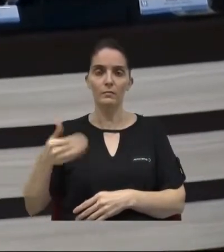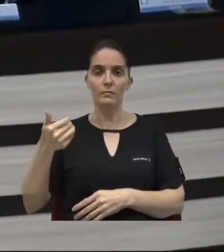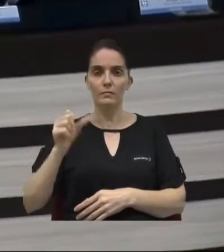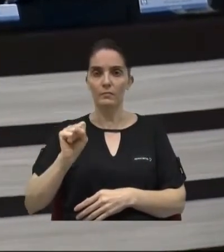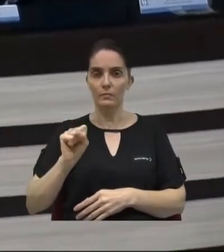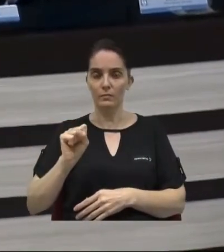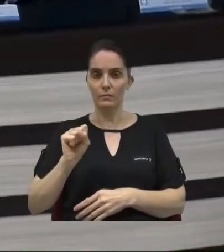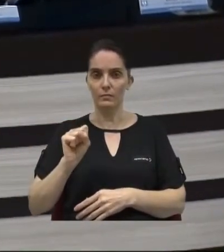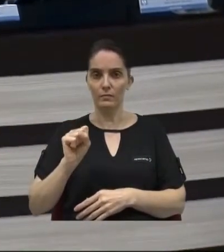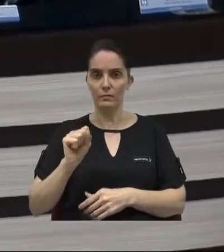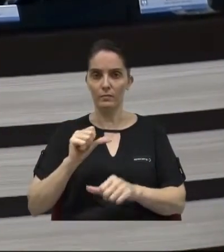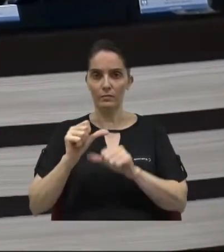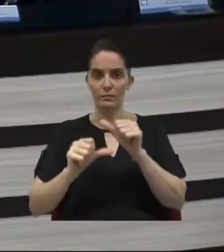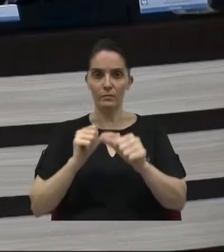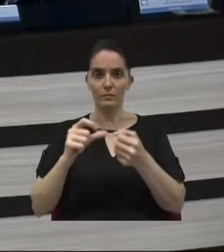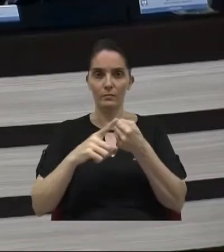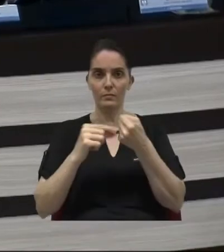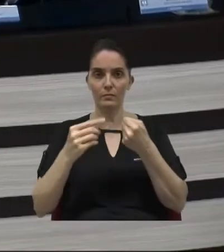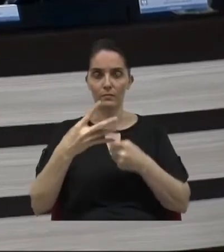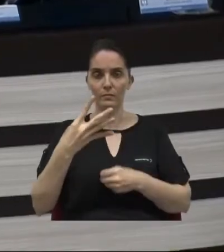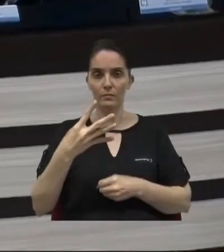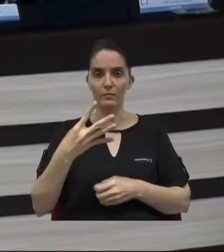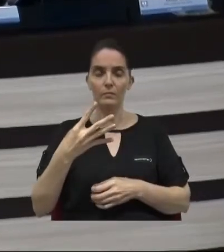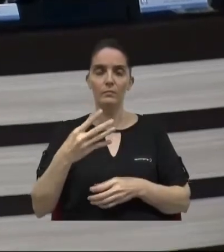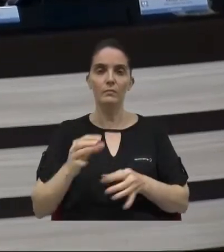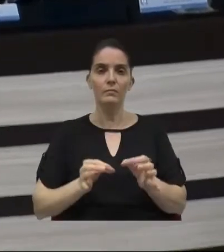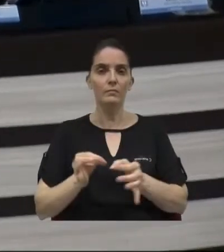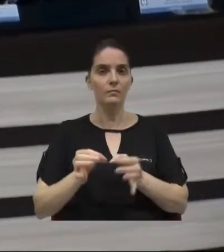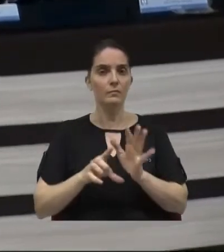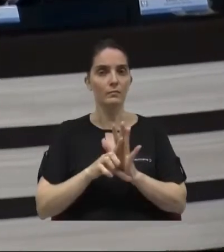4.936/2018, que modifica o artigo 4º do projeto de lei